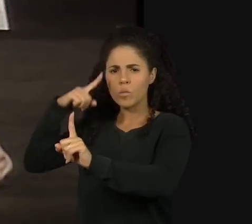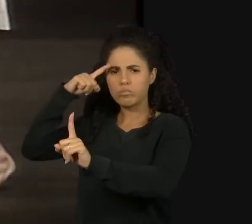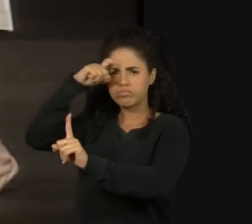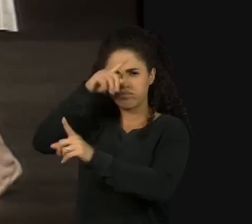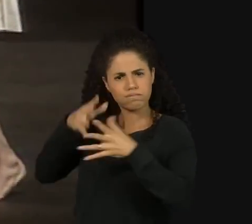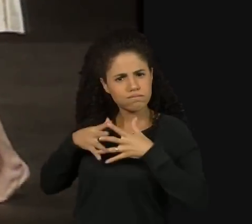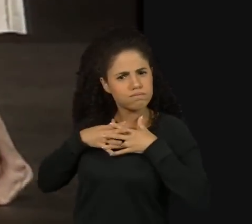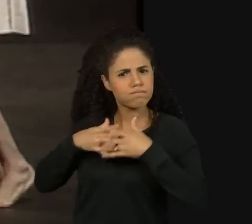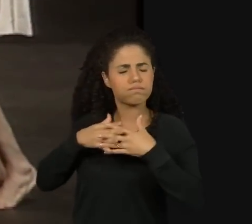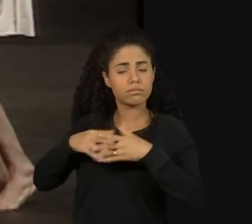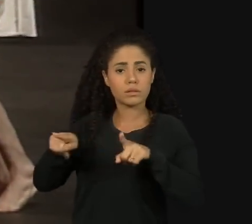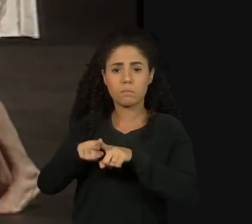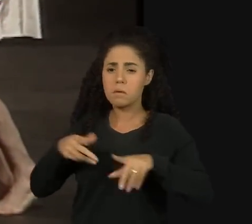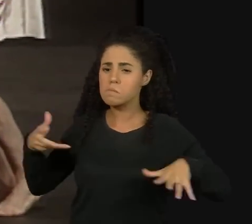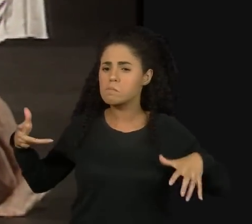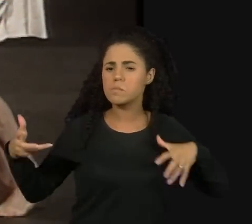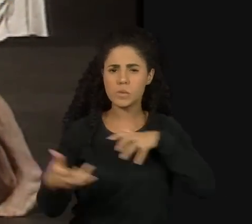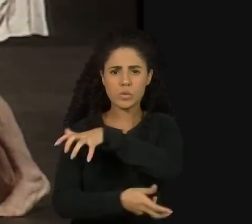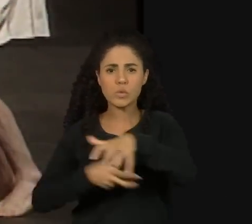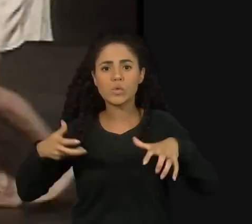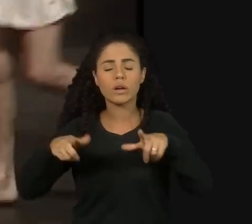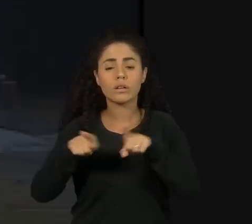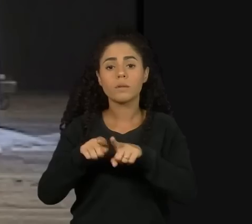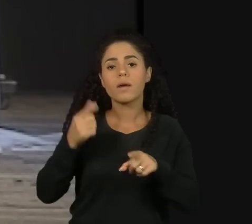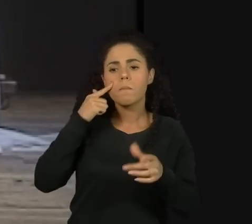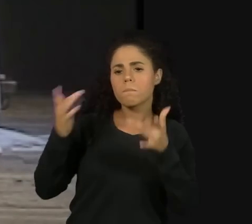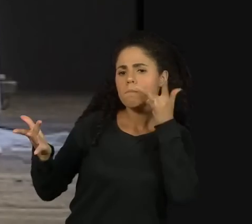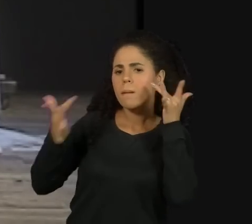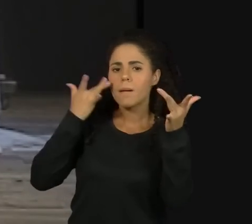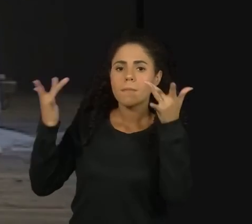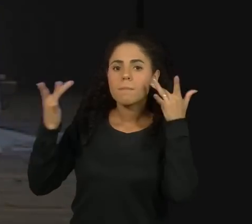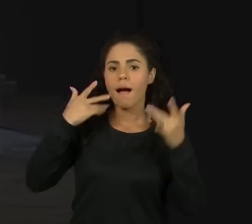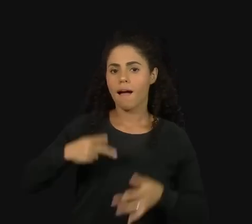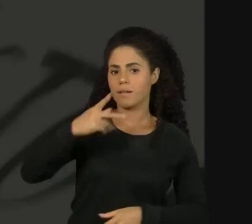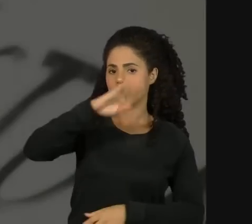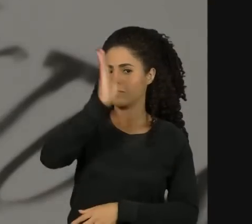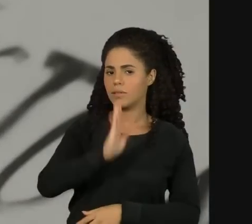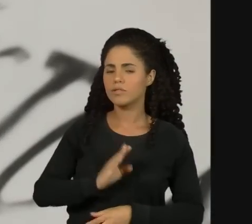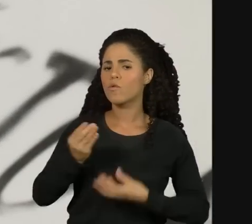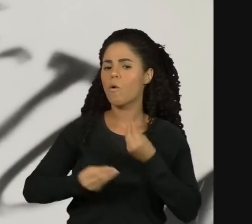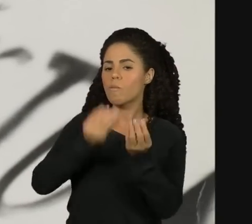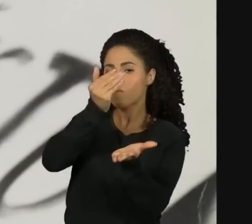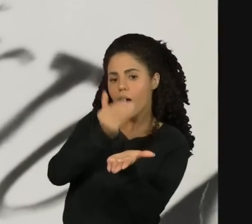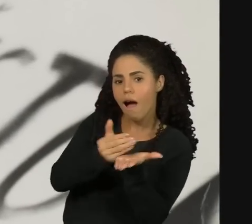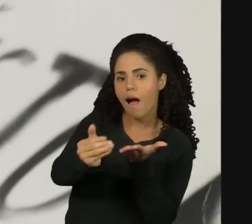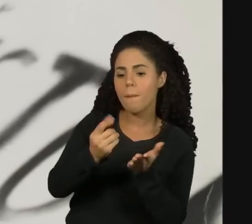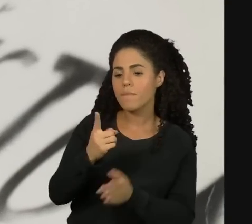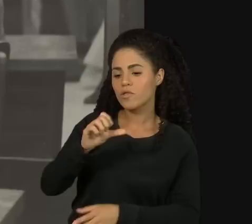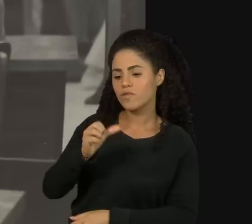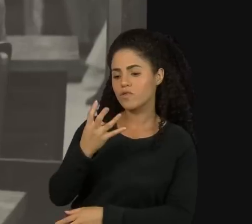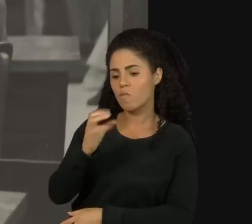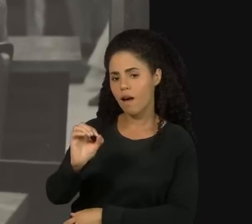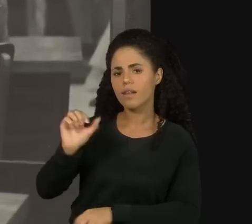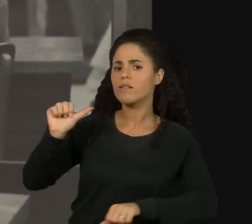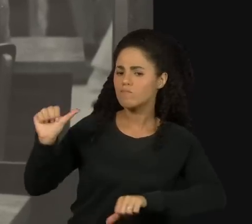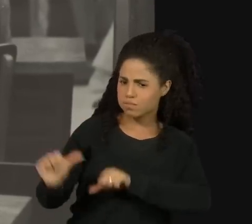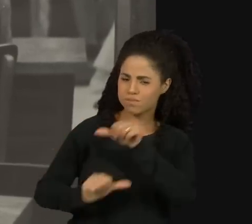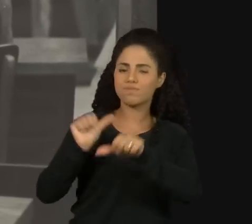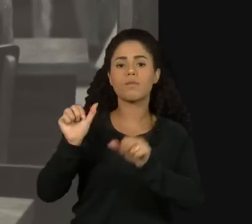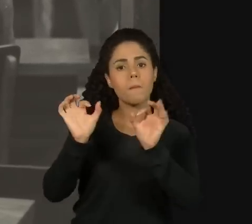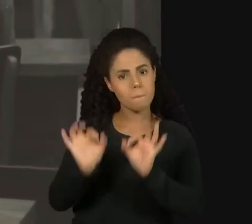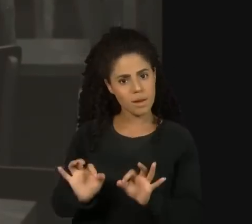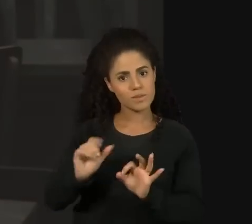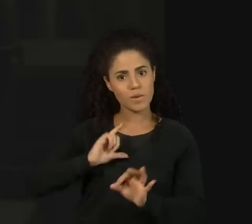provocou uma verdadeira revolução cênica e temática no teatro brasileiro a partir dos anos 40.